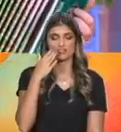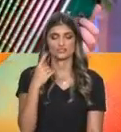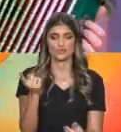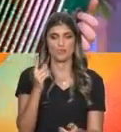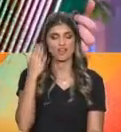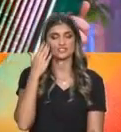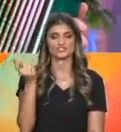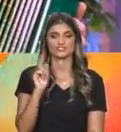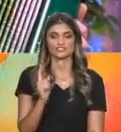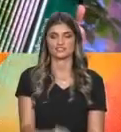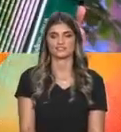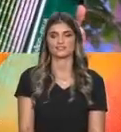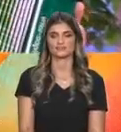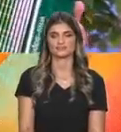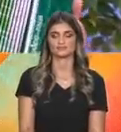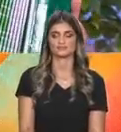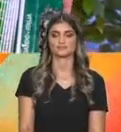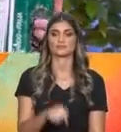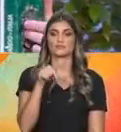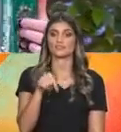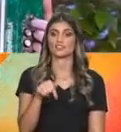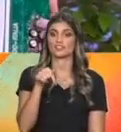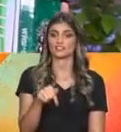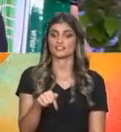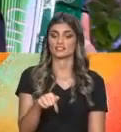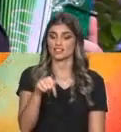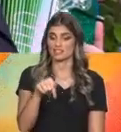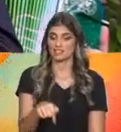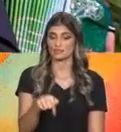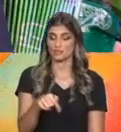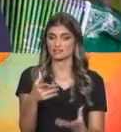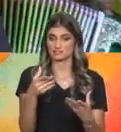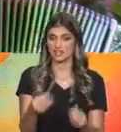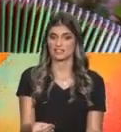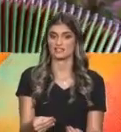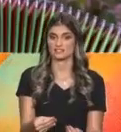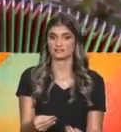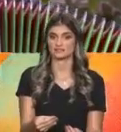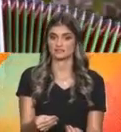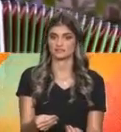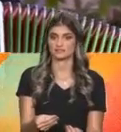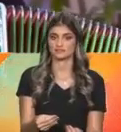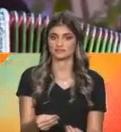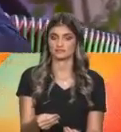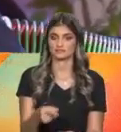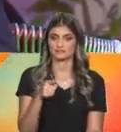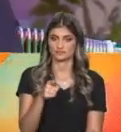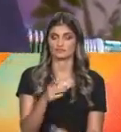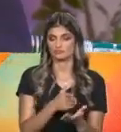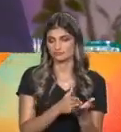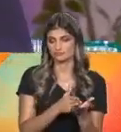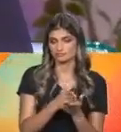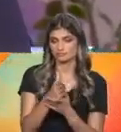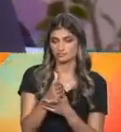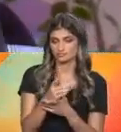Achas ou não achas, aqui dentro desta sala, minha amiga, como marchas? Tu a